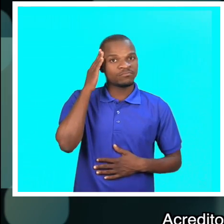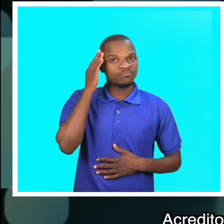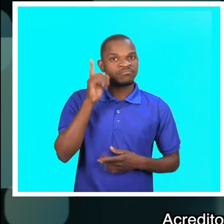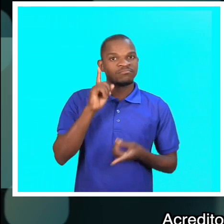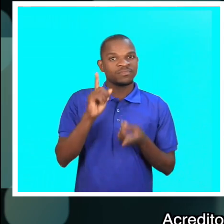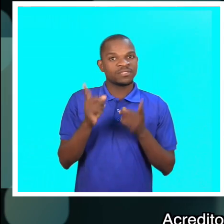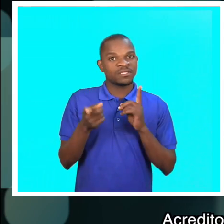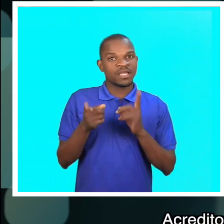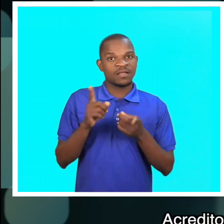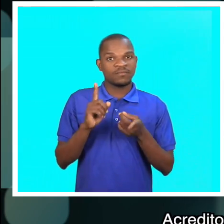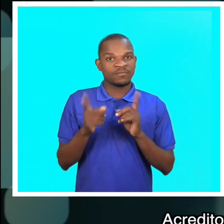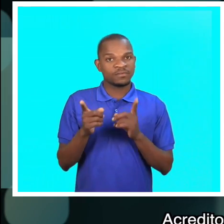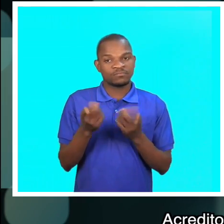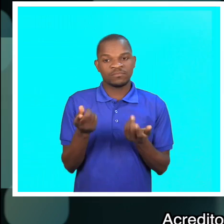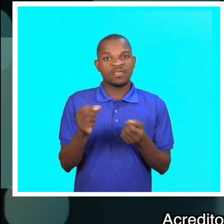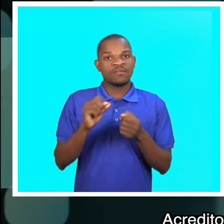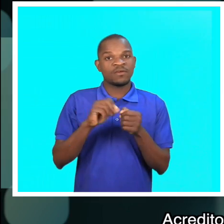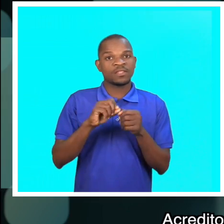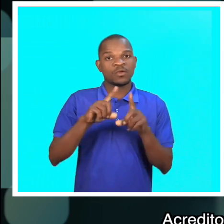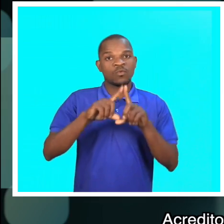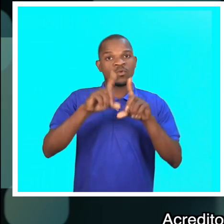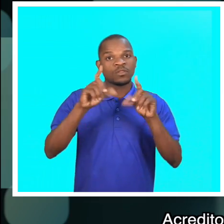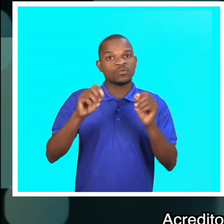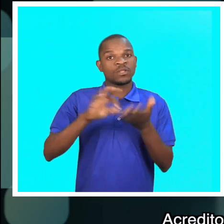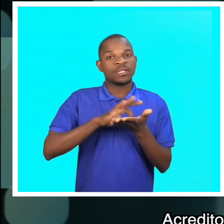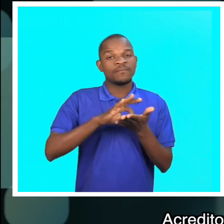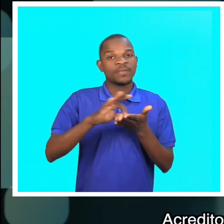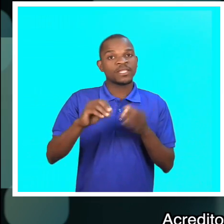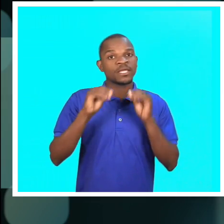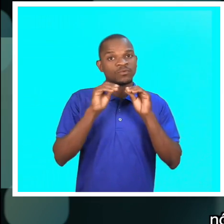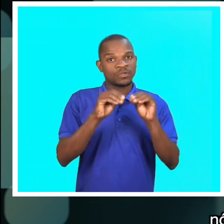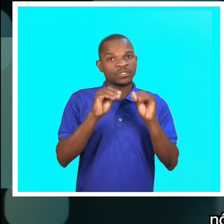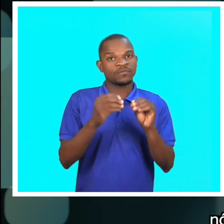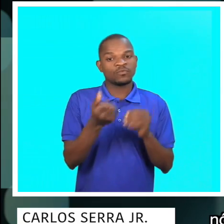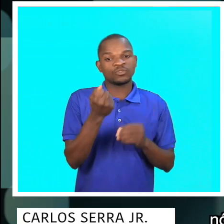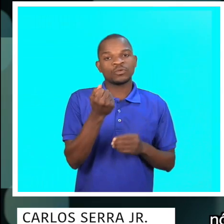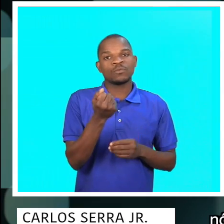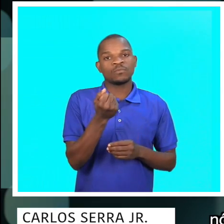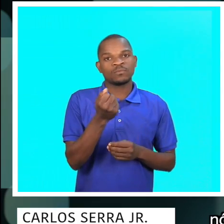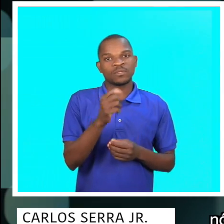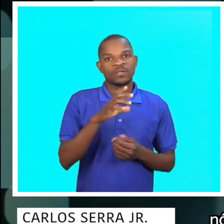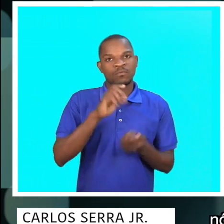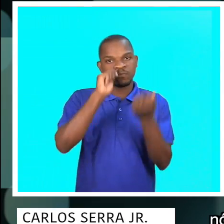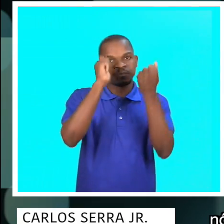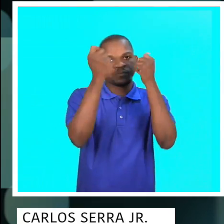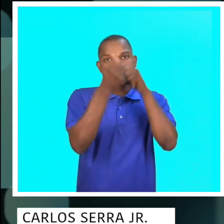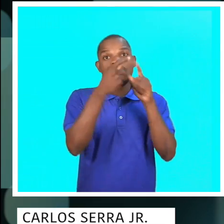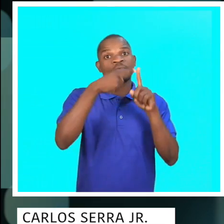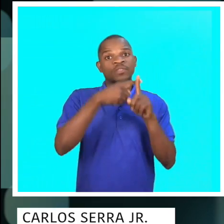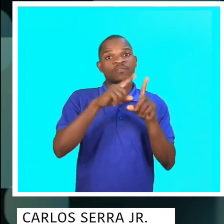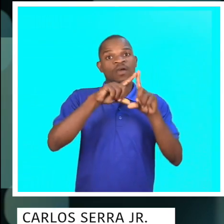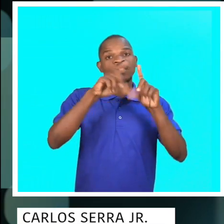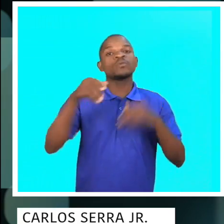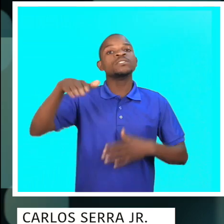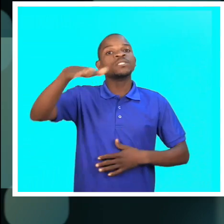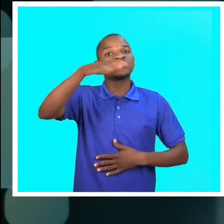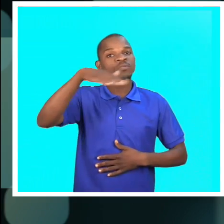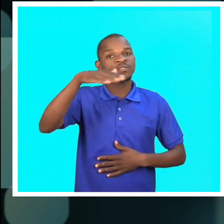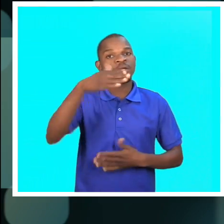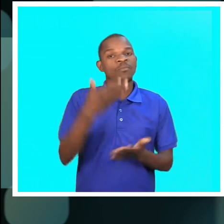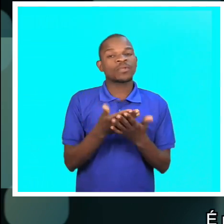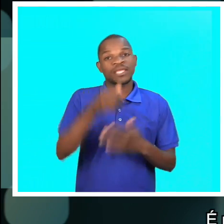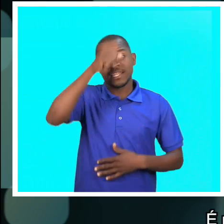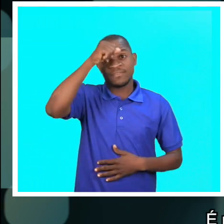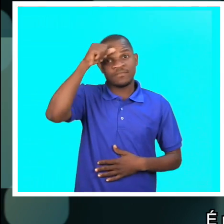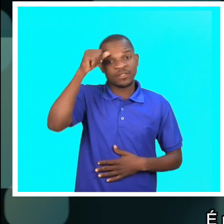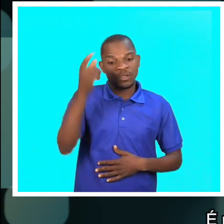Eu acredito que através de uma ação de limpeza educativa nós geramos um comportamento positivo em relação à